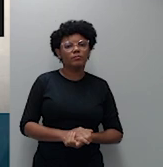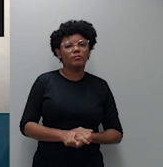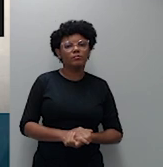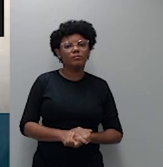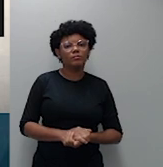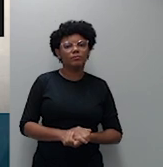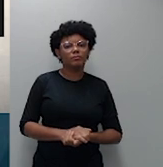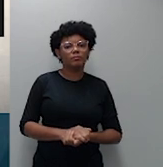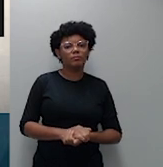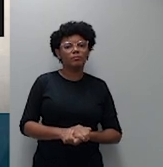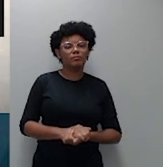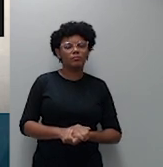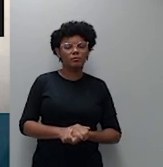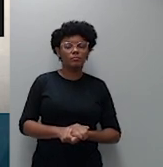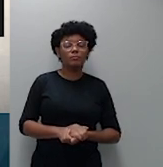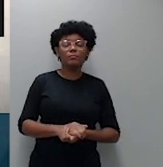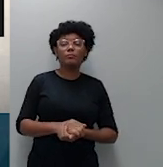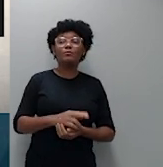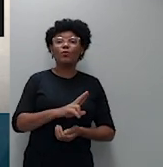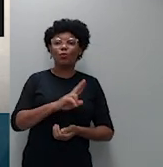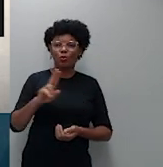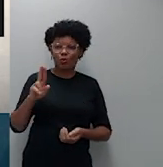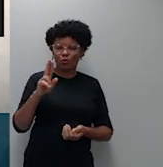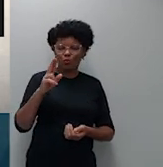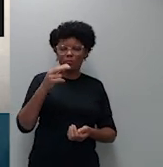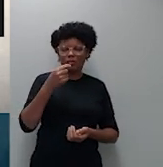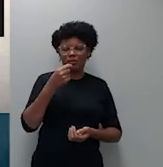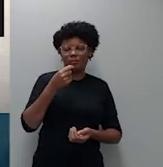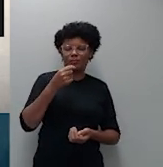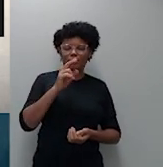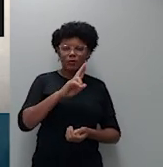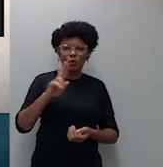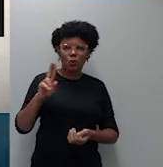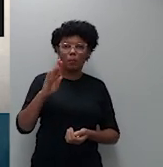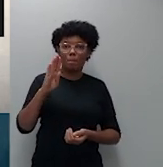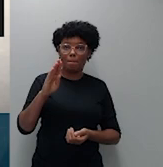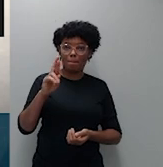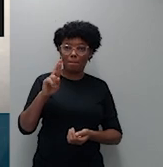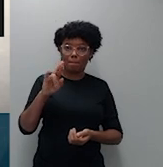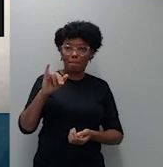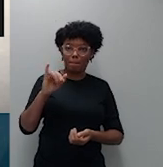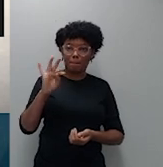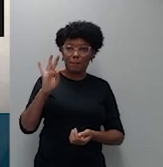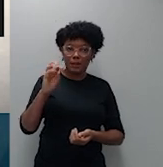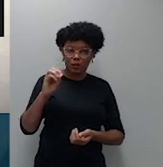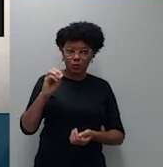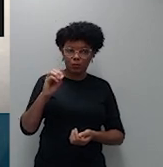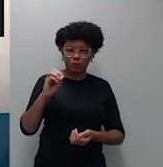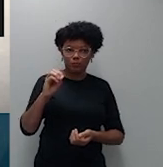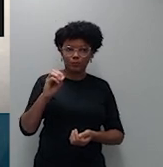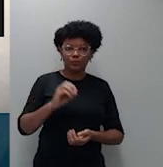o apelido de família é Brito na então